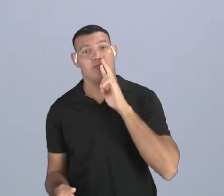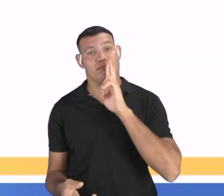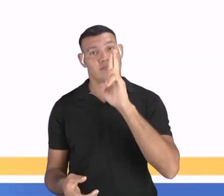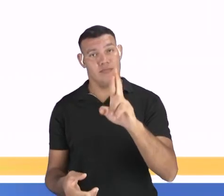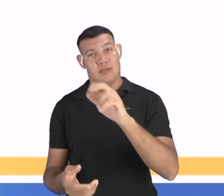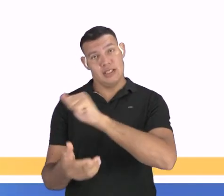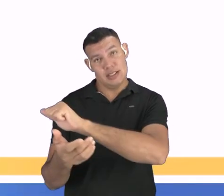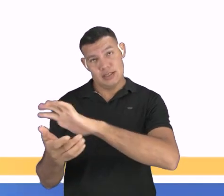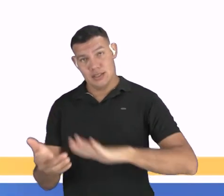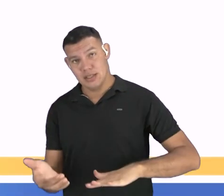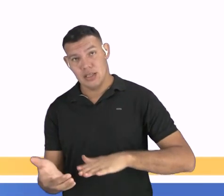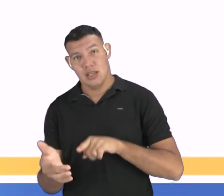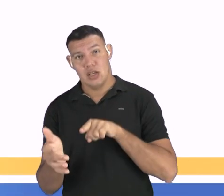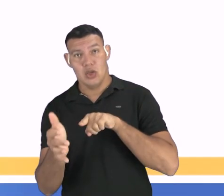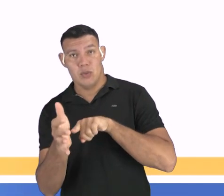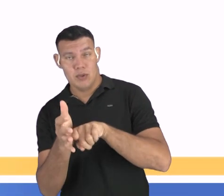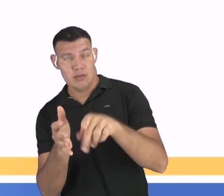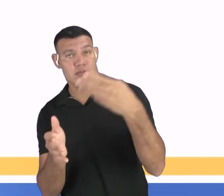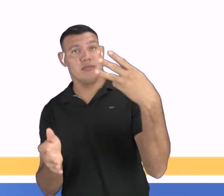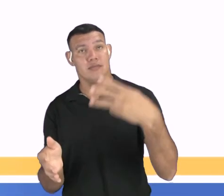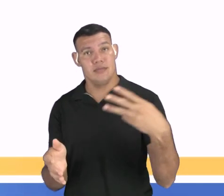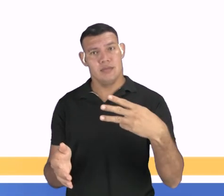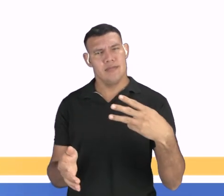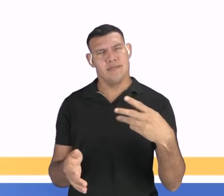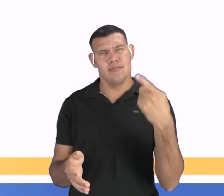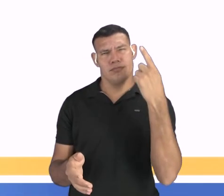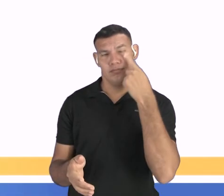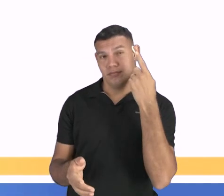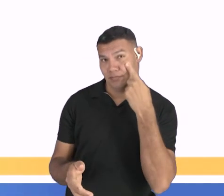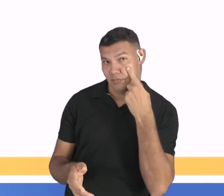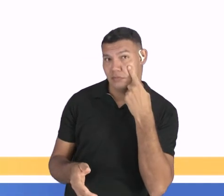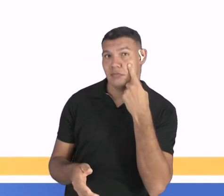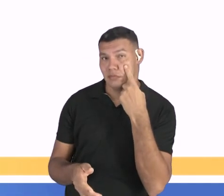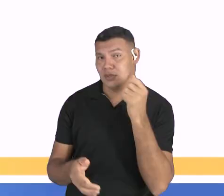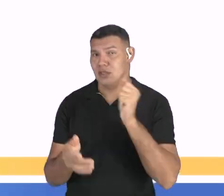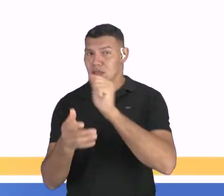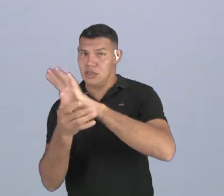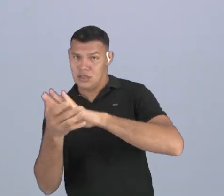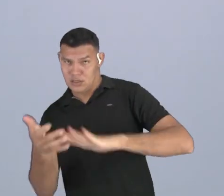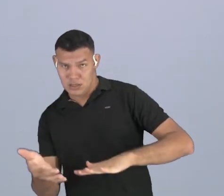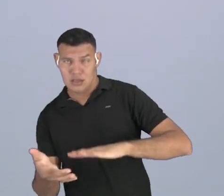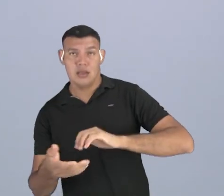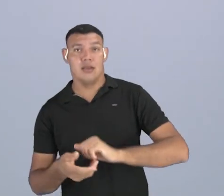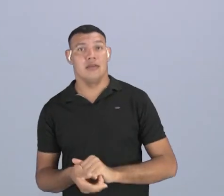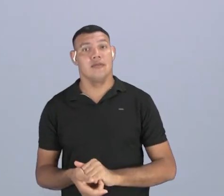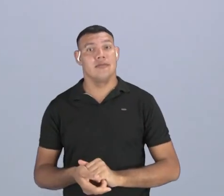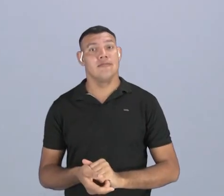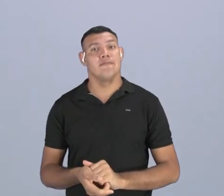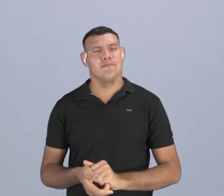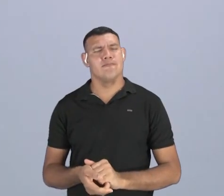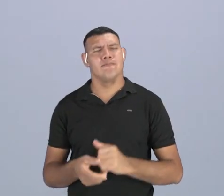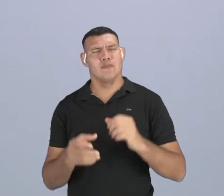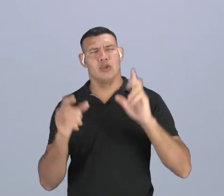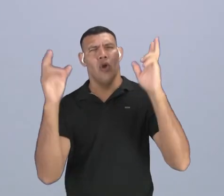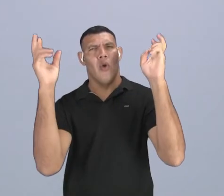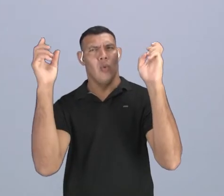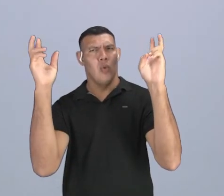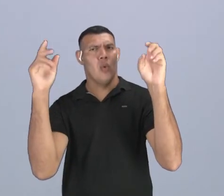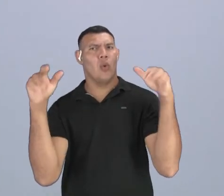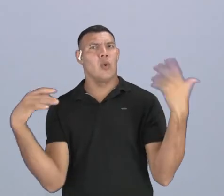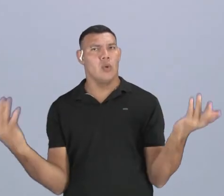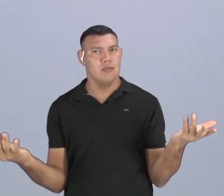Observe que todos esses exercícios que nós resolvemos aí foram exercícios, né, que abordavam o conteúdo